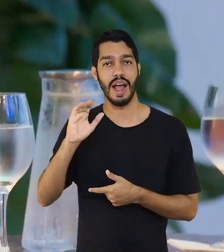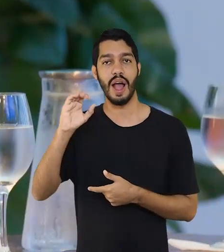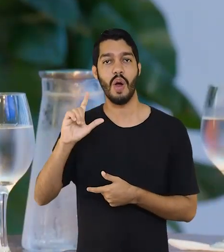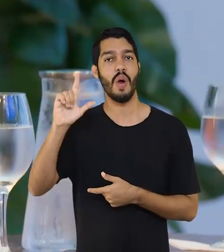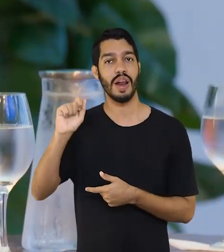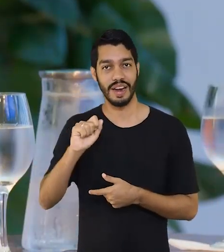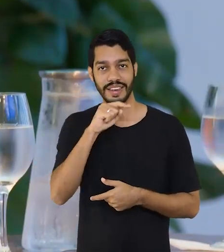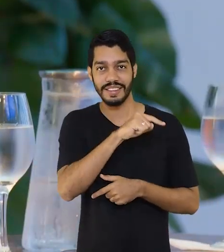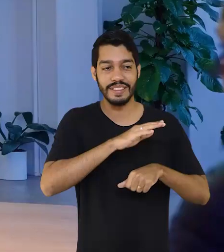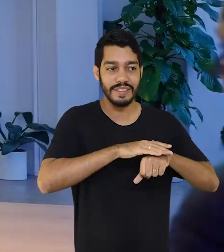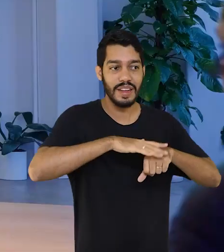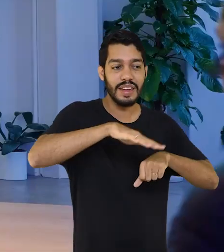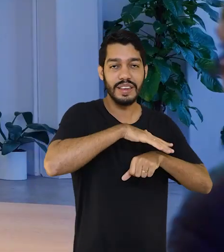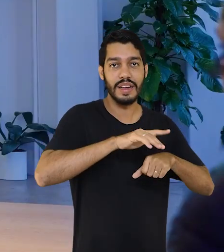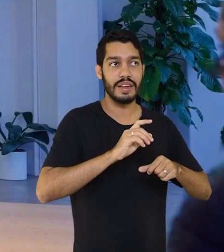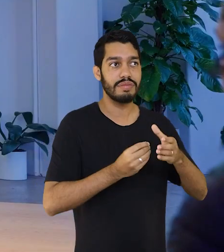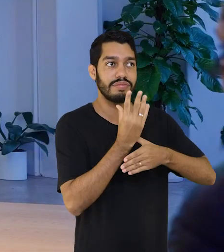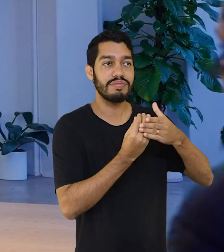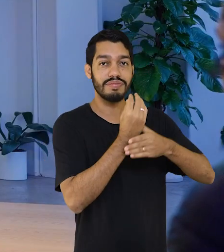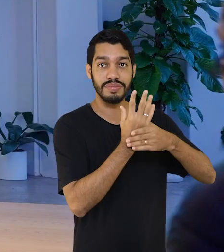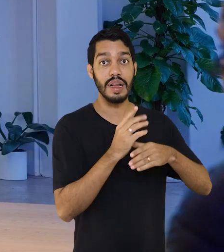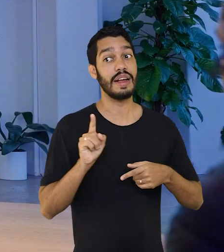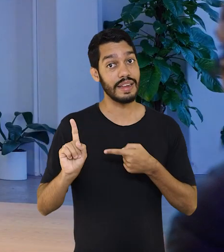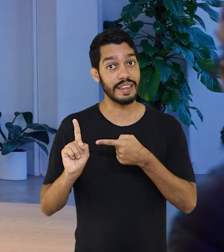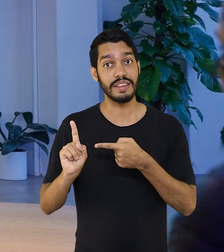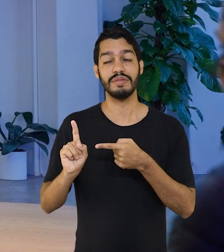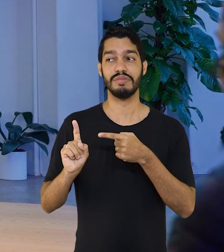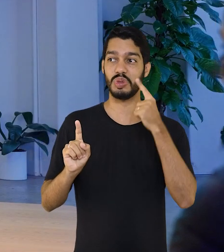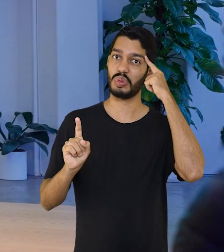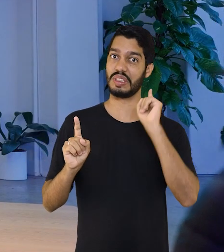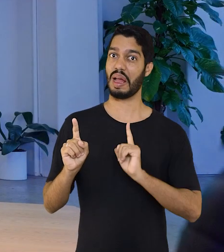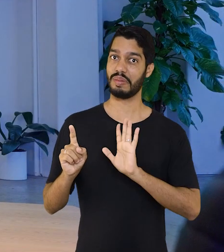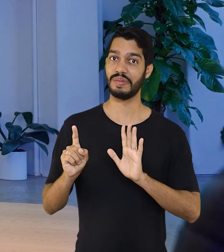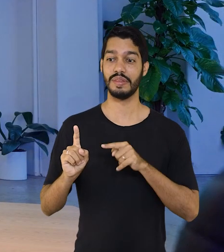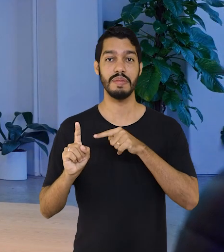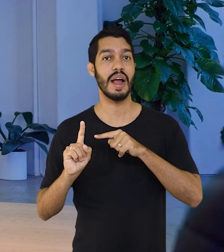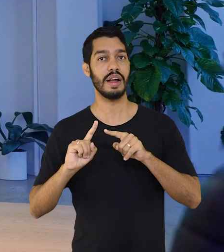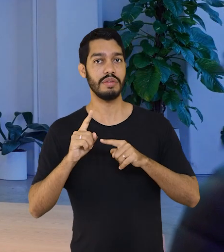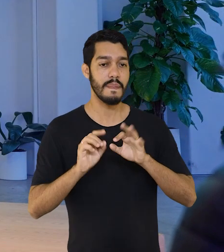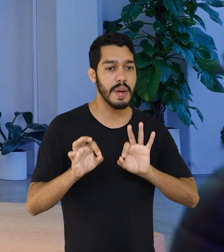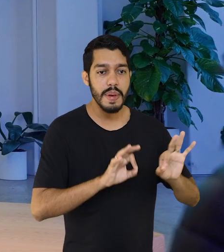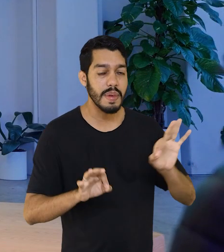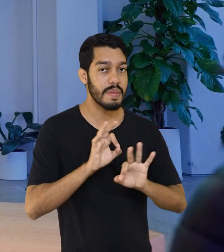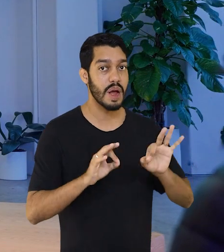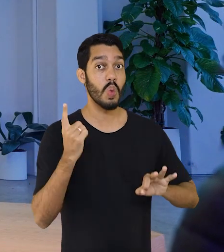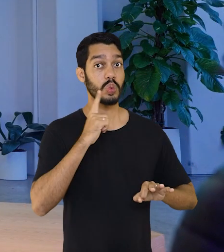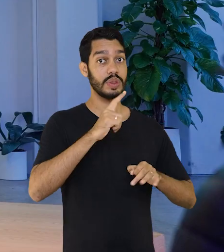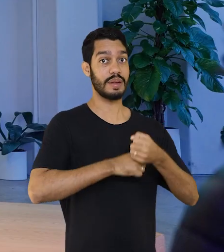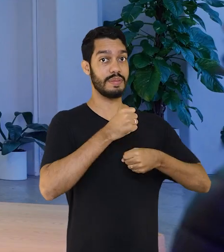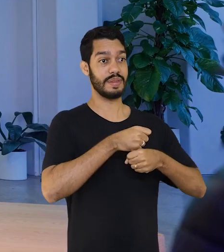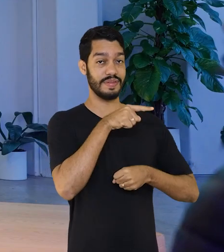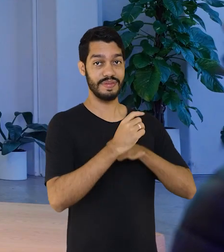parte da visão global. Você não sabia disso que eu ia falar. Ele fez parte da visão global que levou a Coca-Cola a ganhar pela primeira vez,